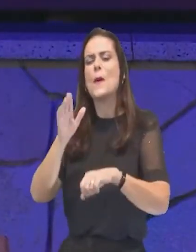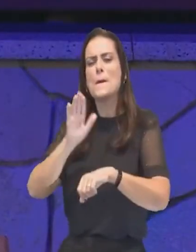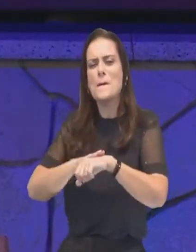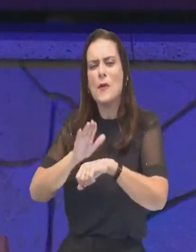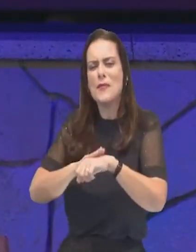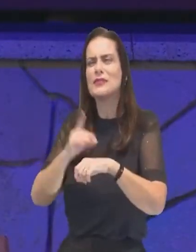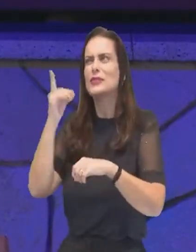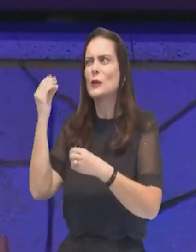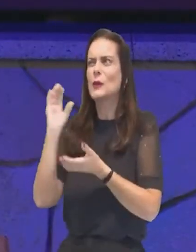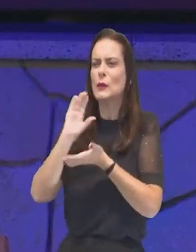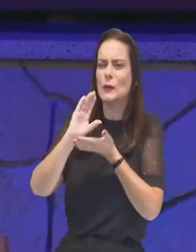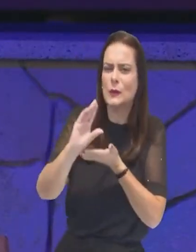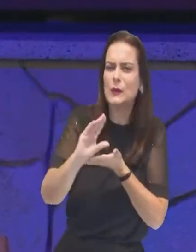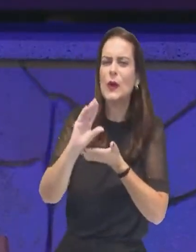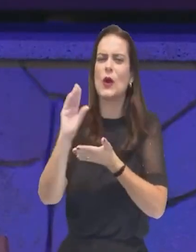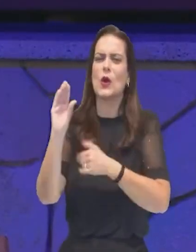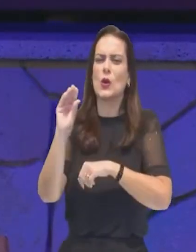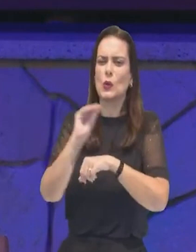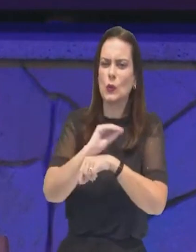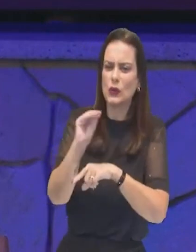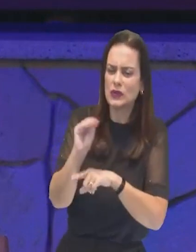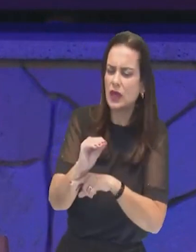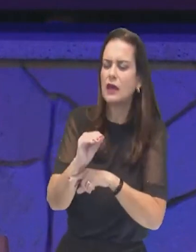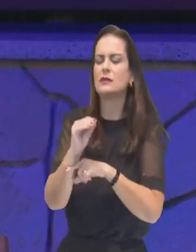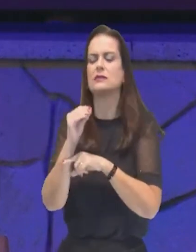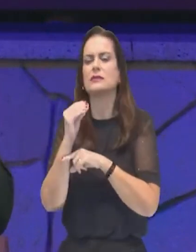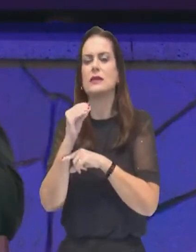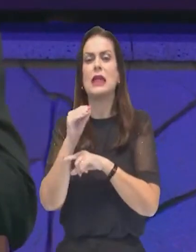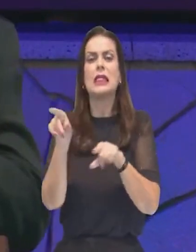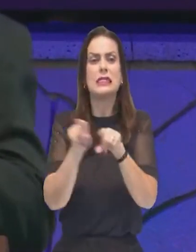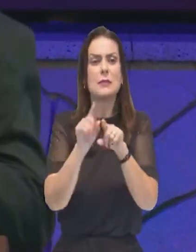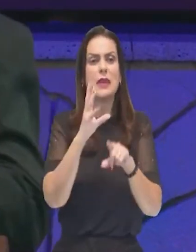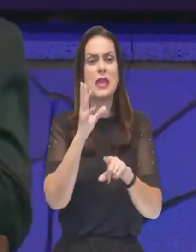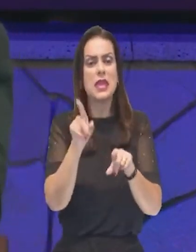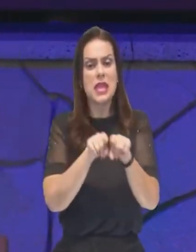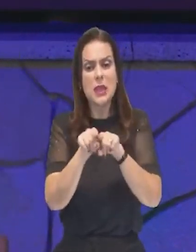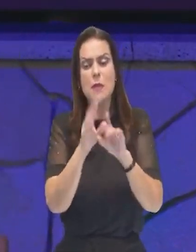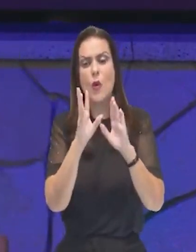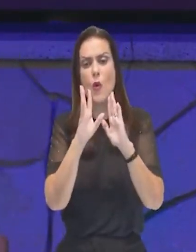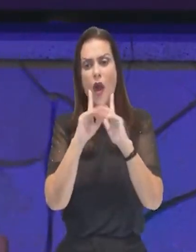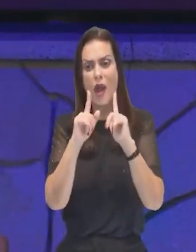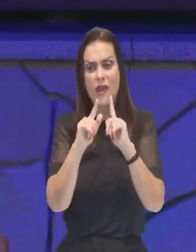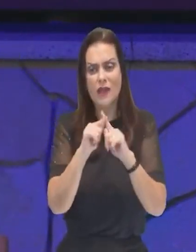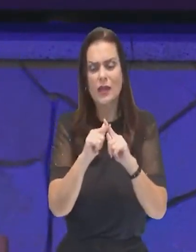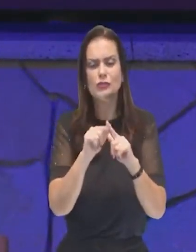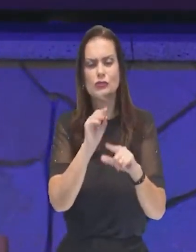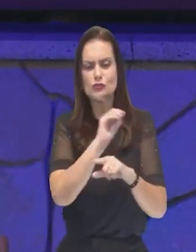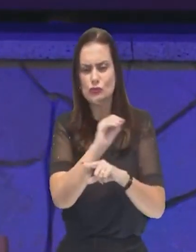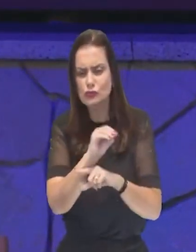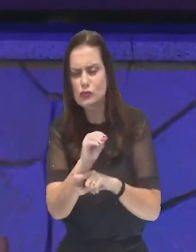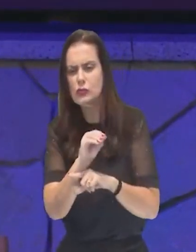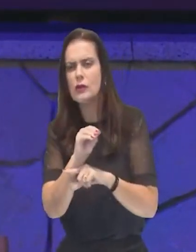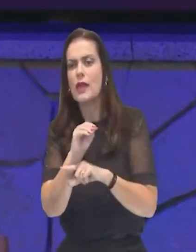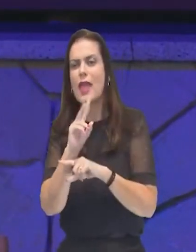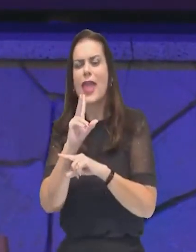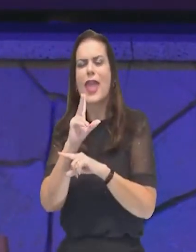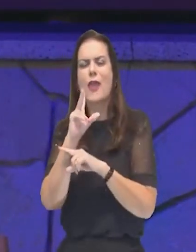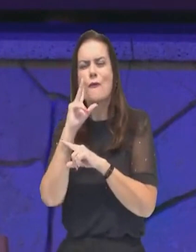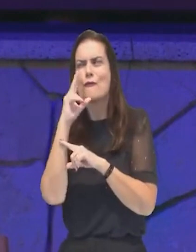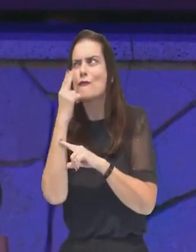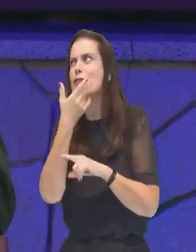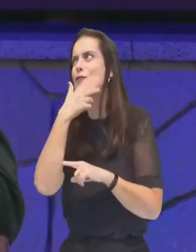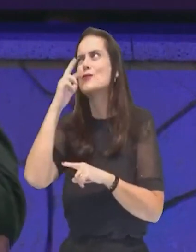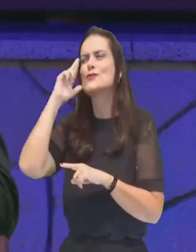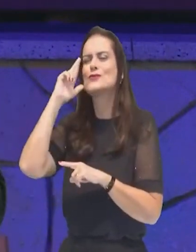me cuidar. Eu vi o Senhor na atenção dos irmãos da igreja. Eu vi o Senhor de diversas formas e diversas maneiras,